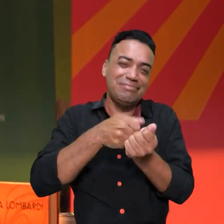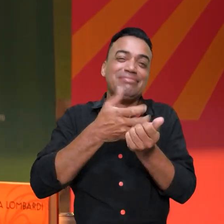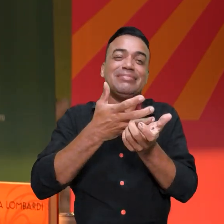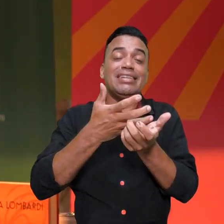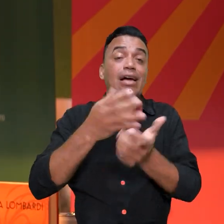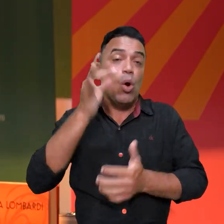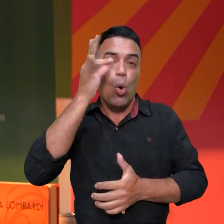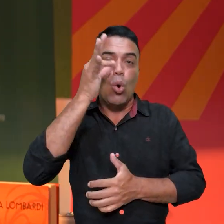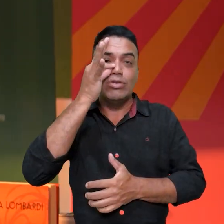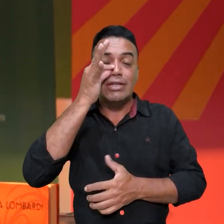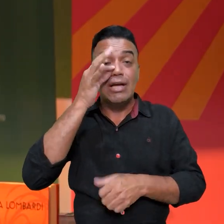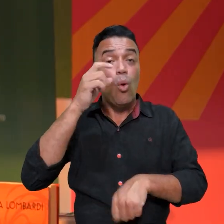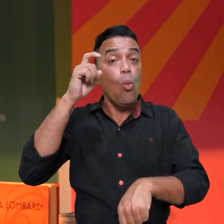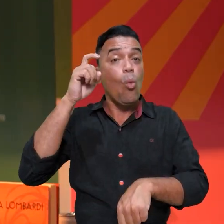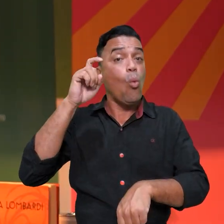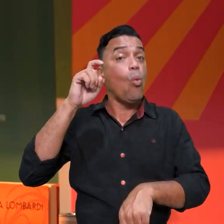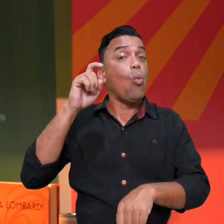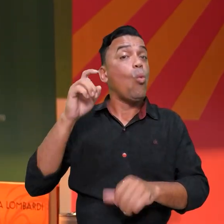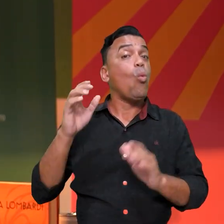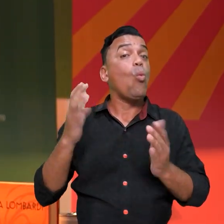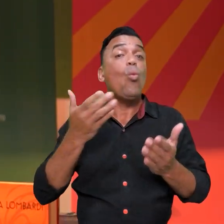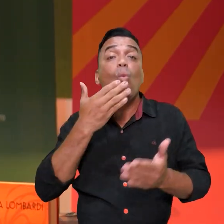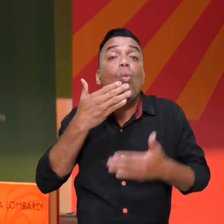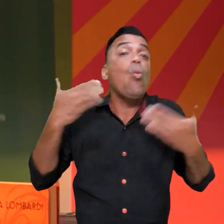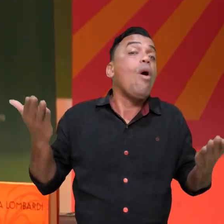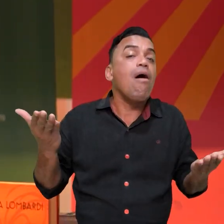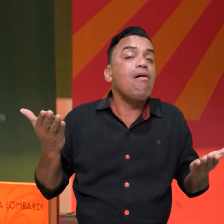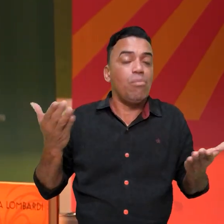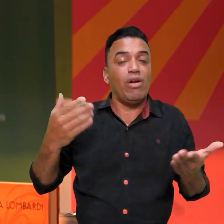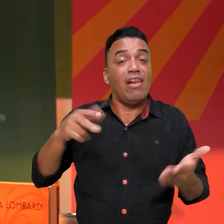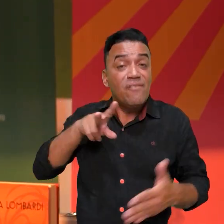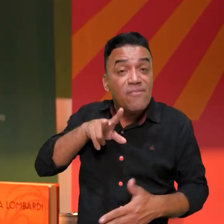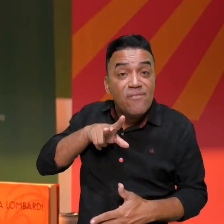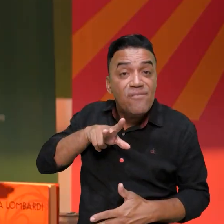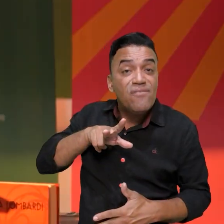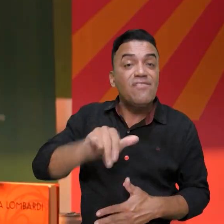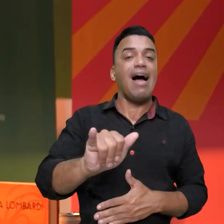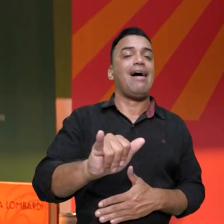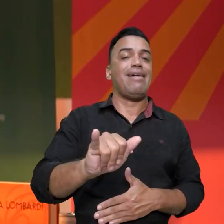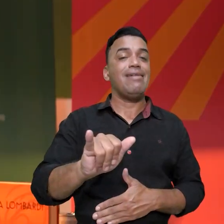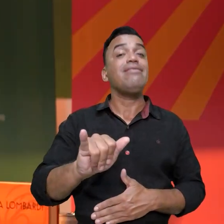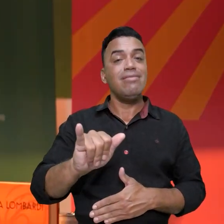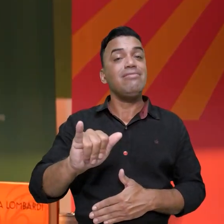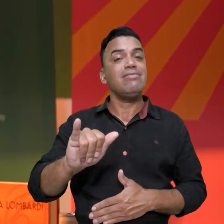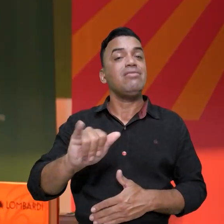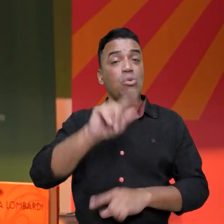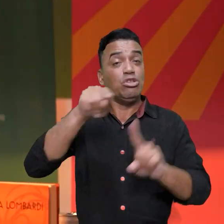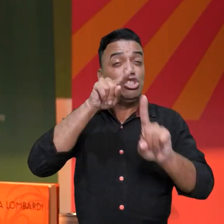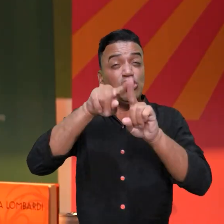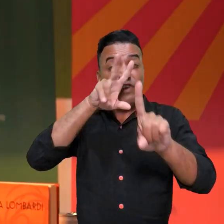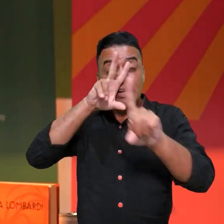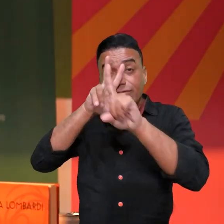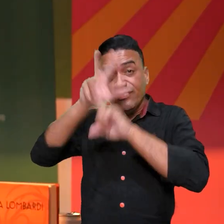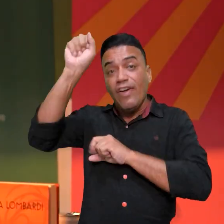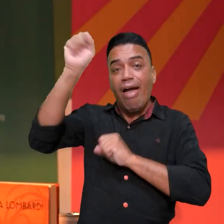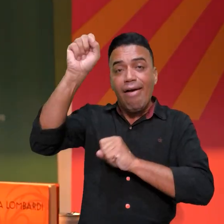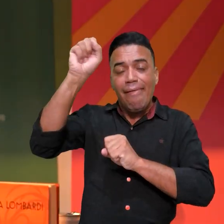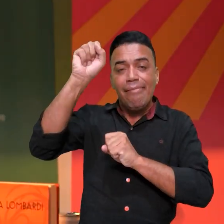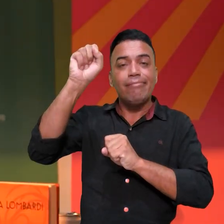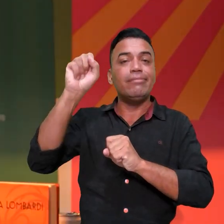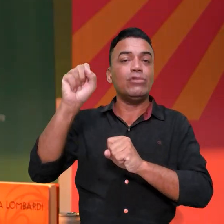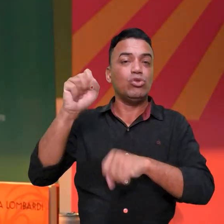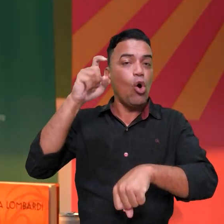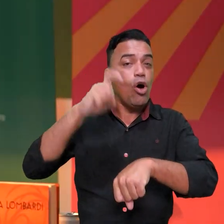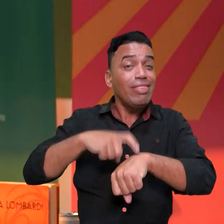A Conceição fala quando, porque ela vai. Está tudo certo, vai acontecer. É só uma questão